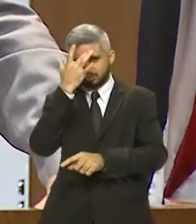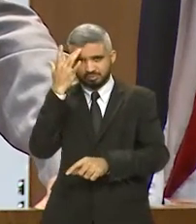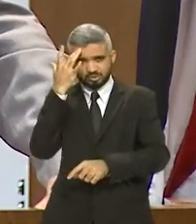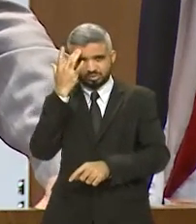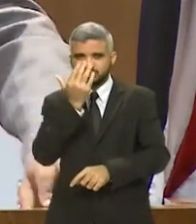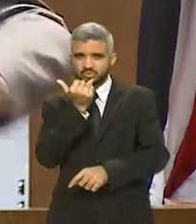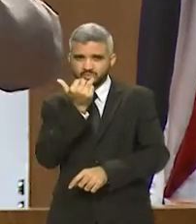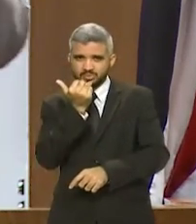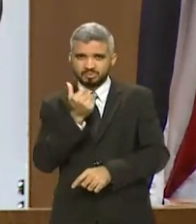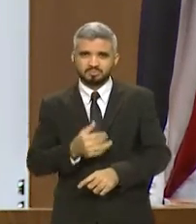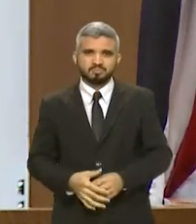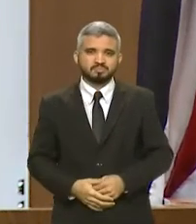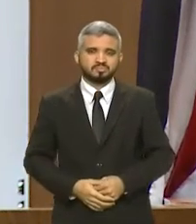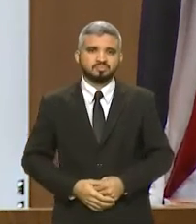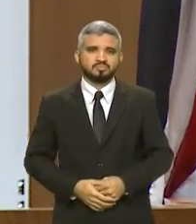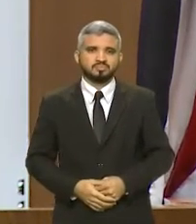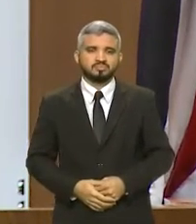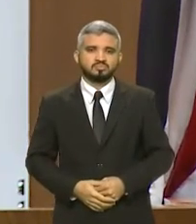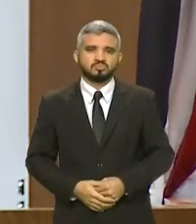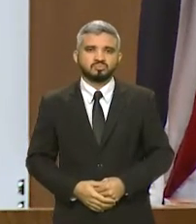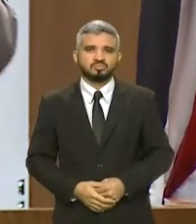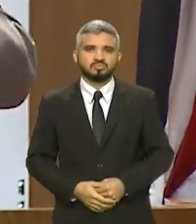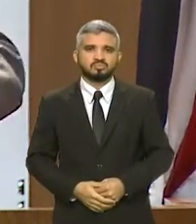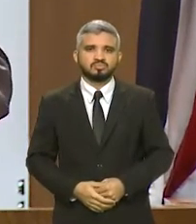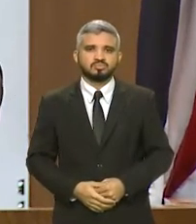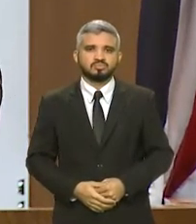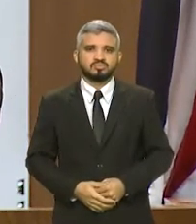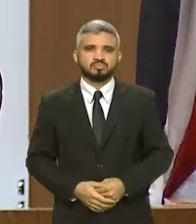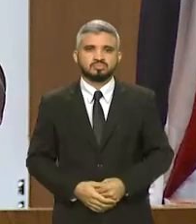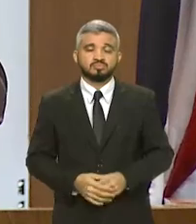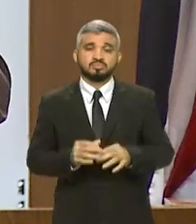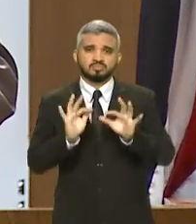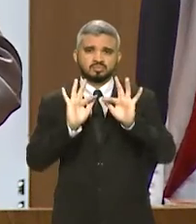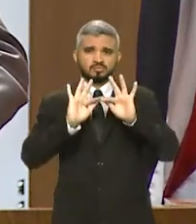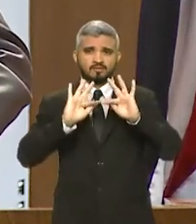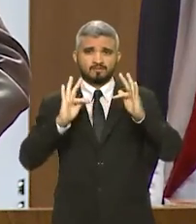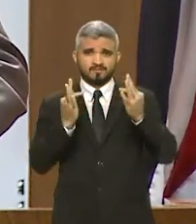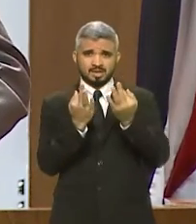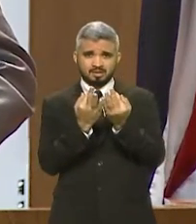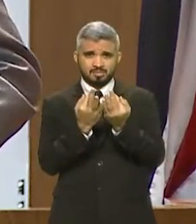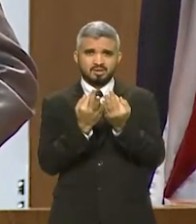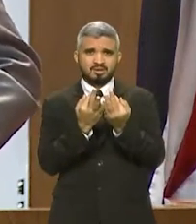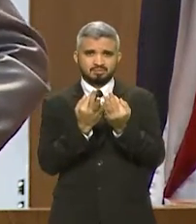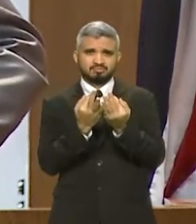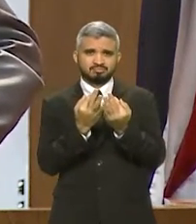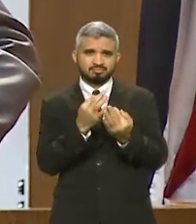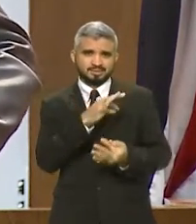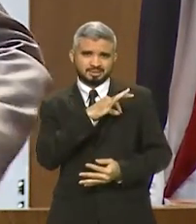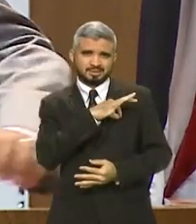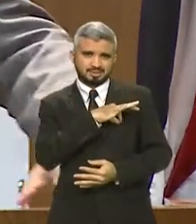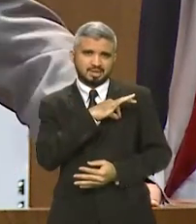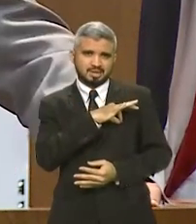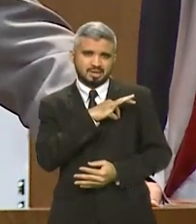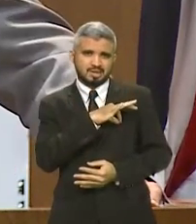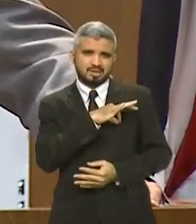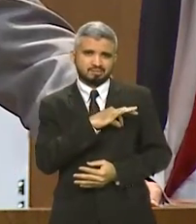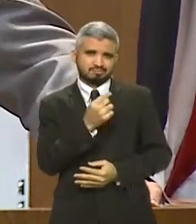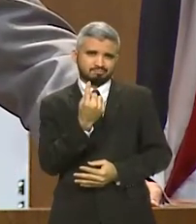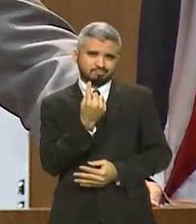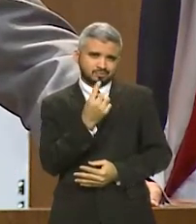Eu falo porque, porventura, uma família que tenha uma renda de um salário